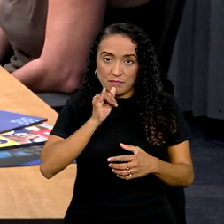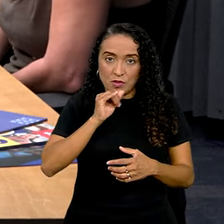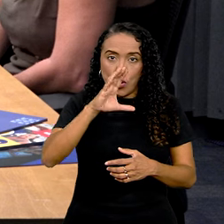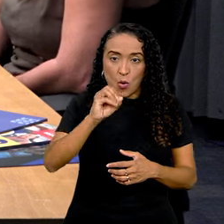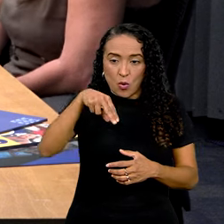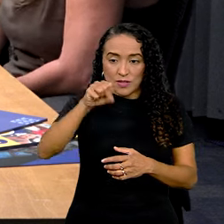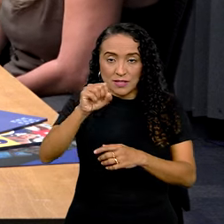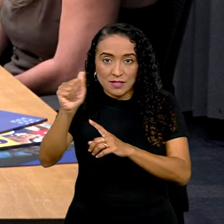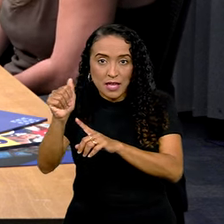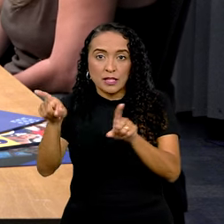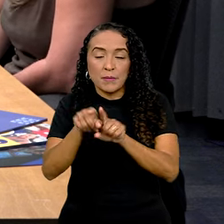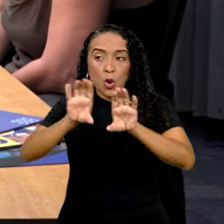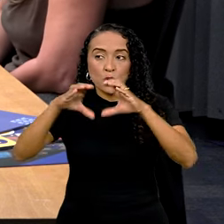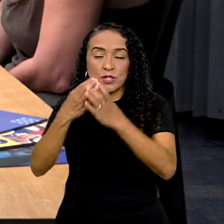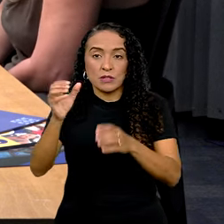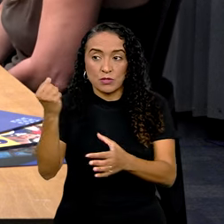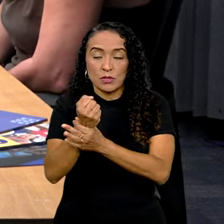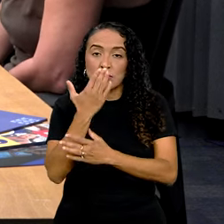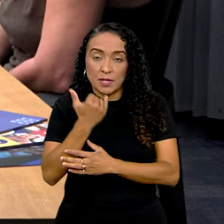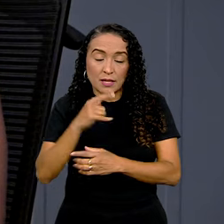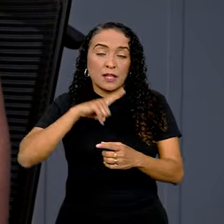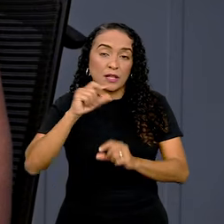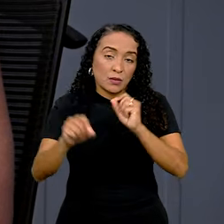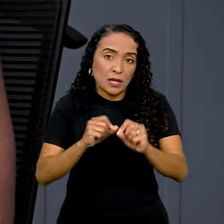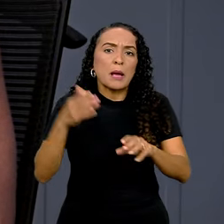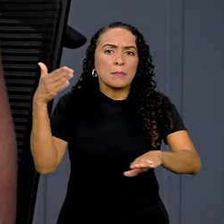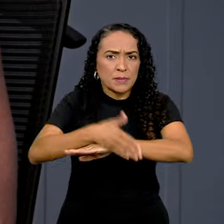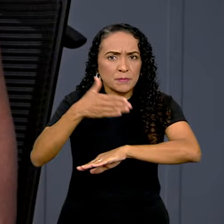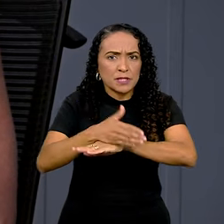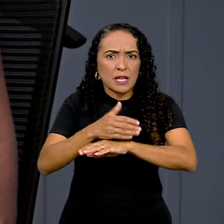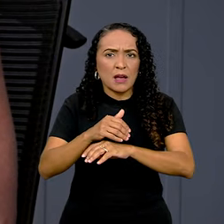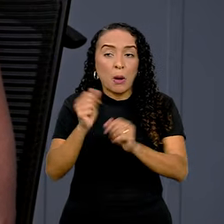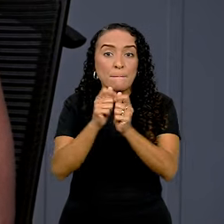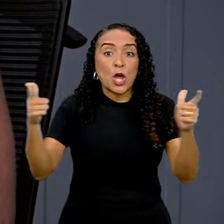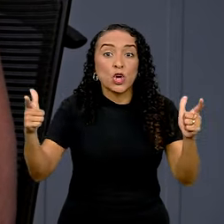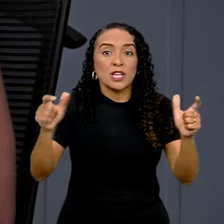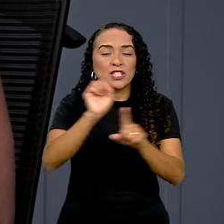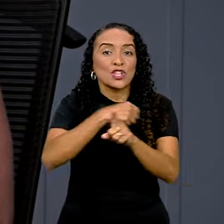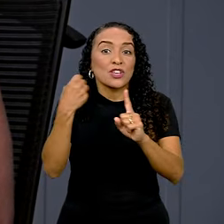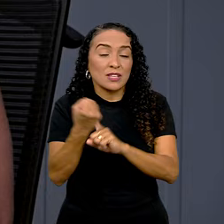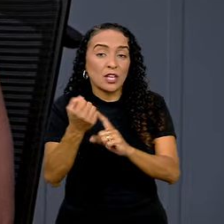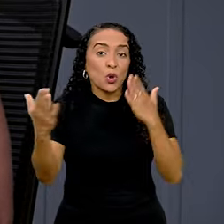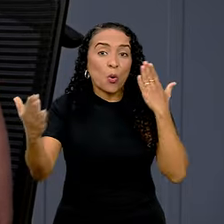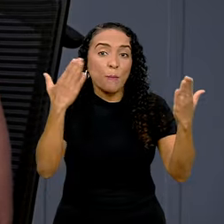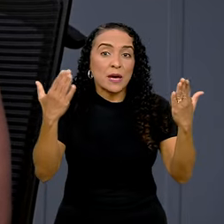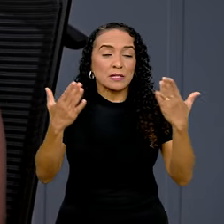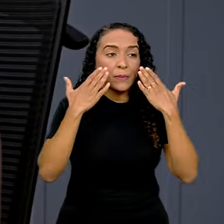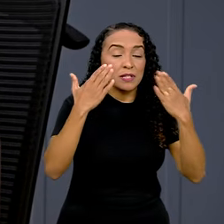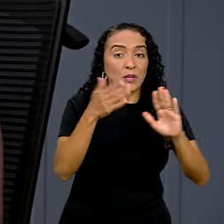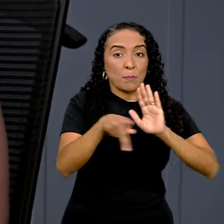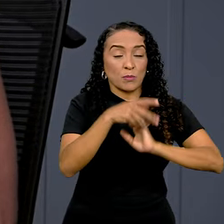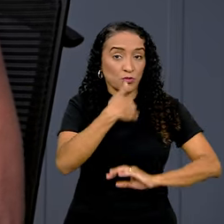conia quanto as conferências de segurança alimentar tem uma uma participação majoritária da sociedade em relação